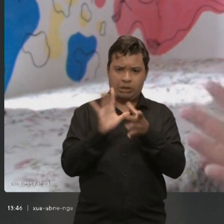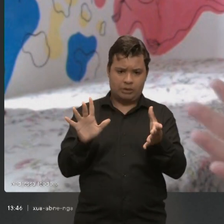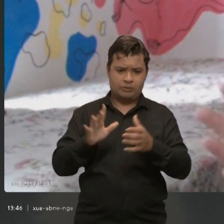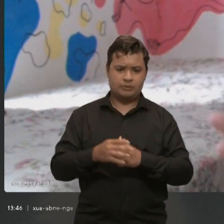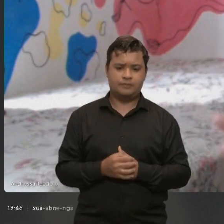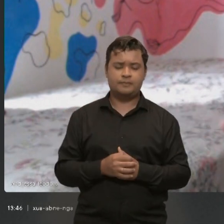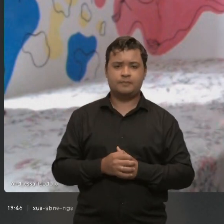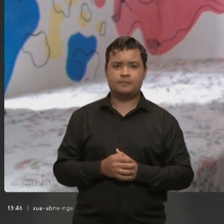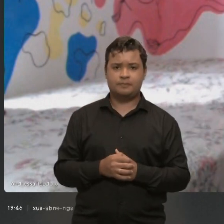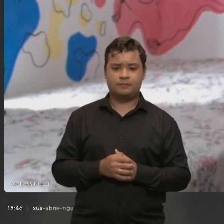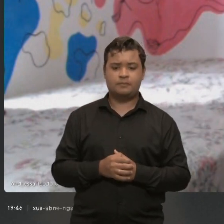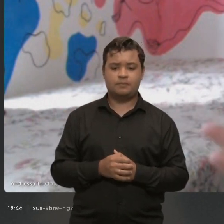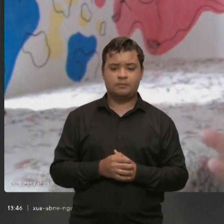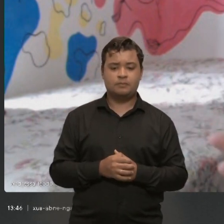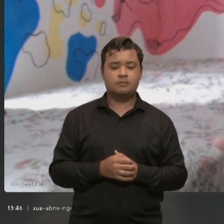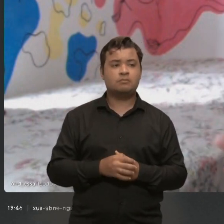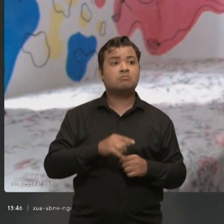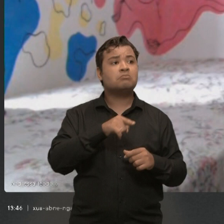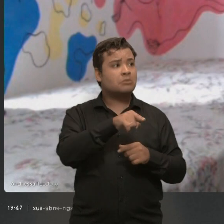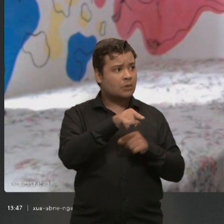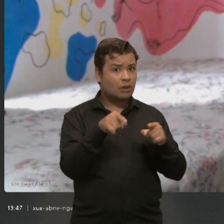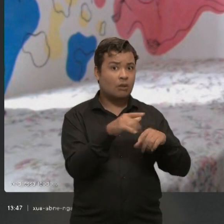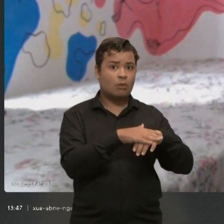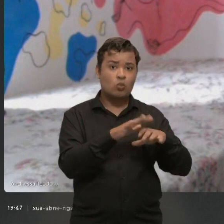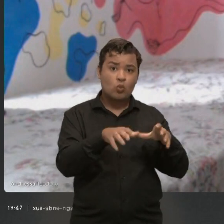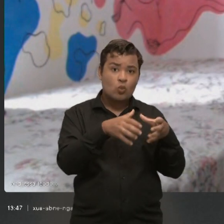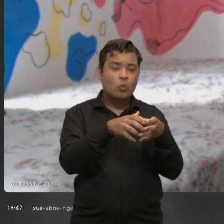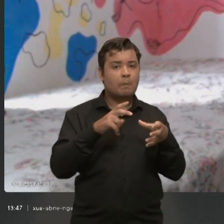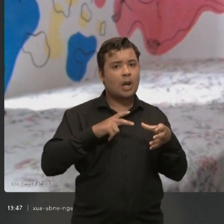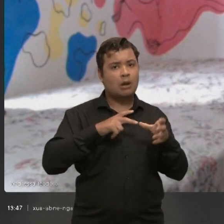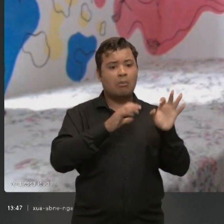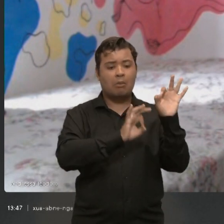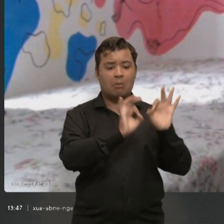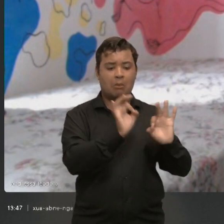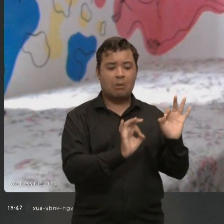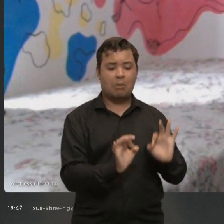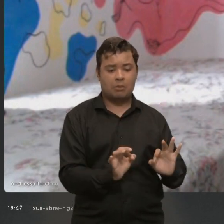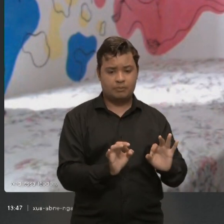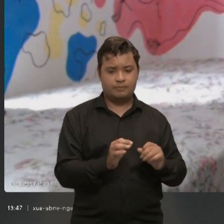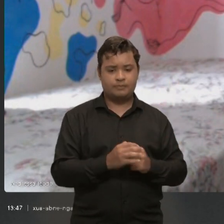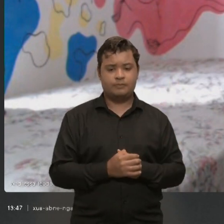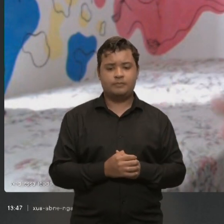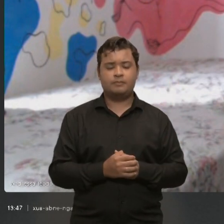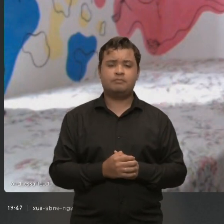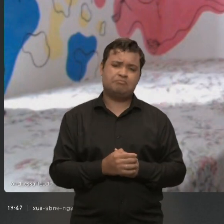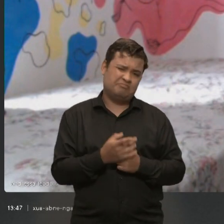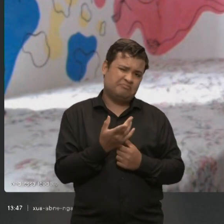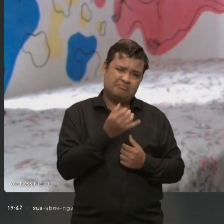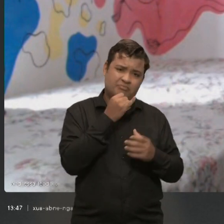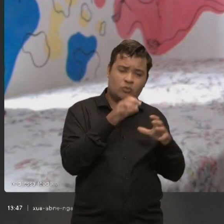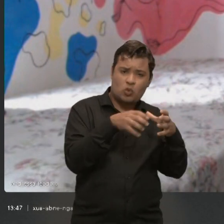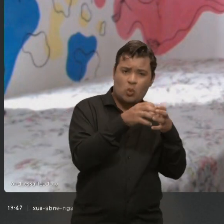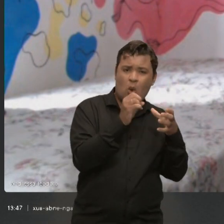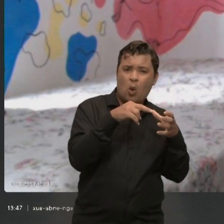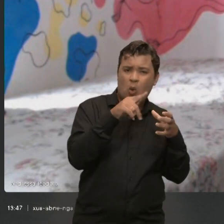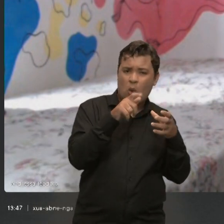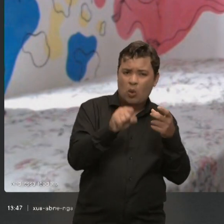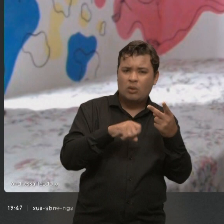das iniciativas, muitas das vezes privadas, né? Como a iniciativa de ONGs, coletivos,